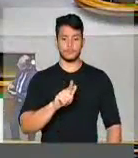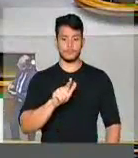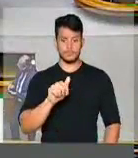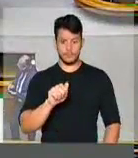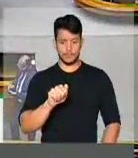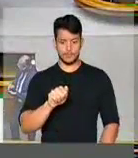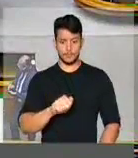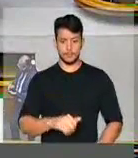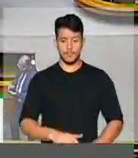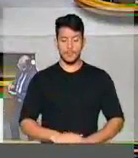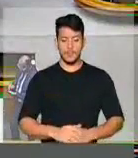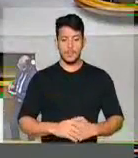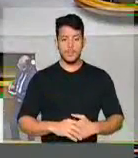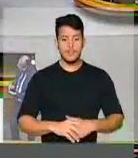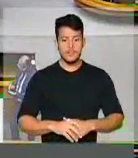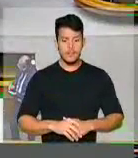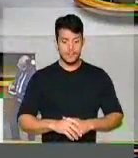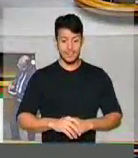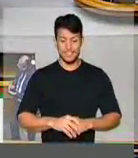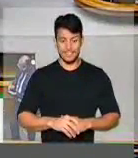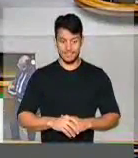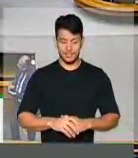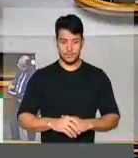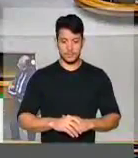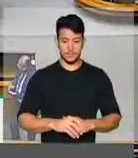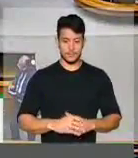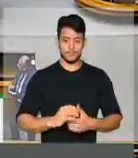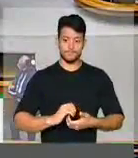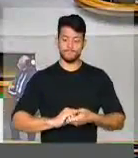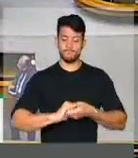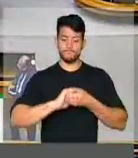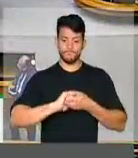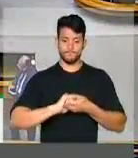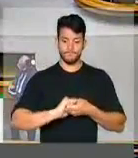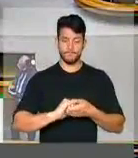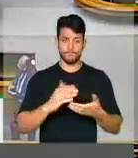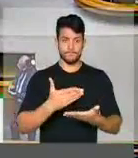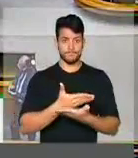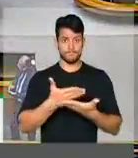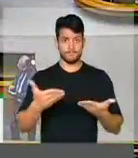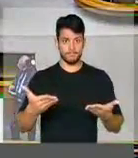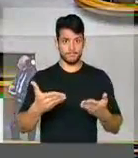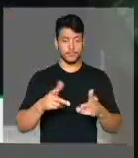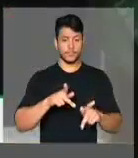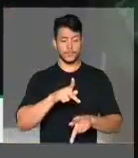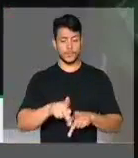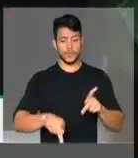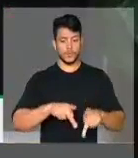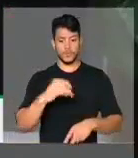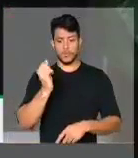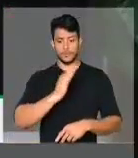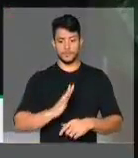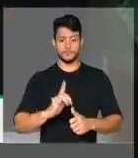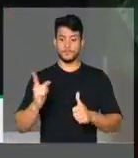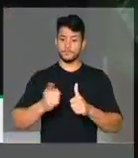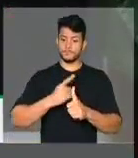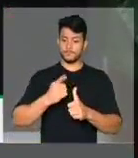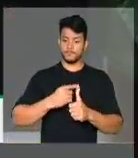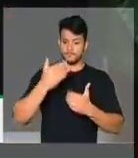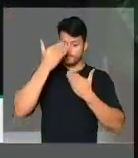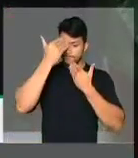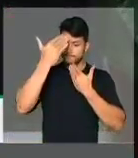cumprimentar deputadas e deputados, cumprimentar o povo brasileiro, em primeiro lugar para agradecer a Deus e